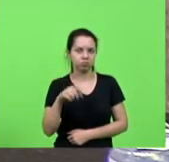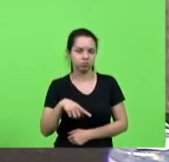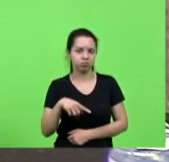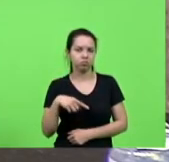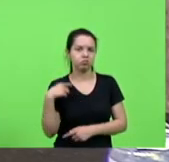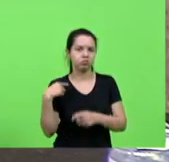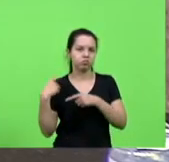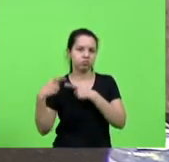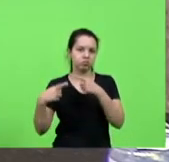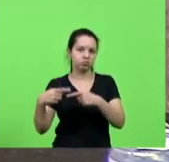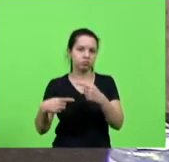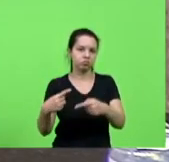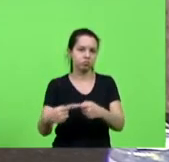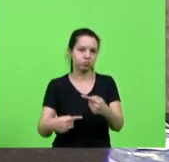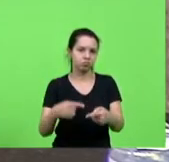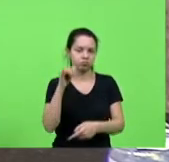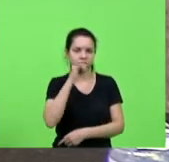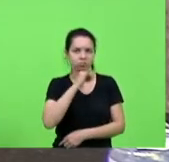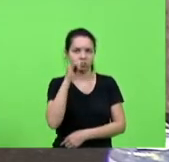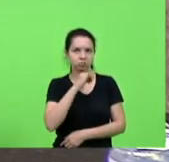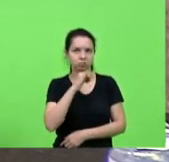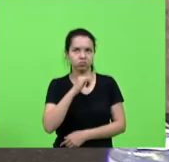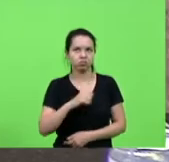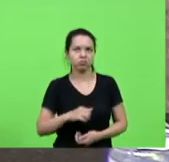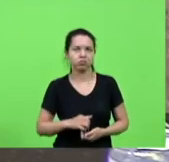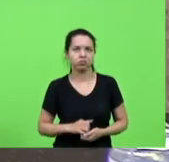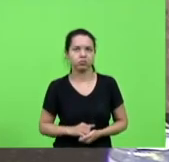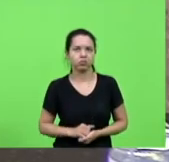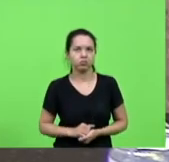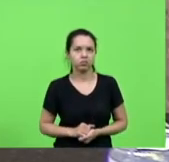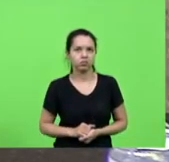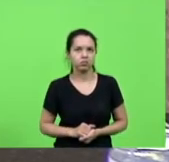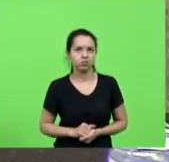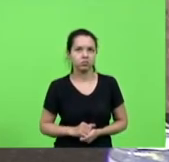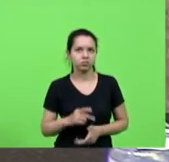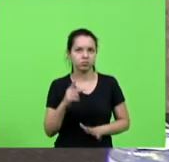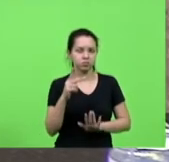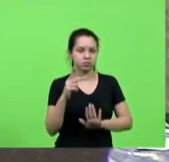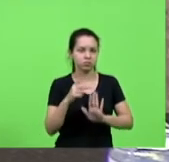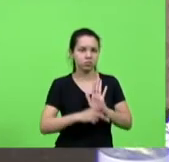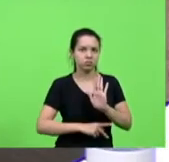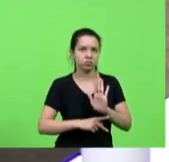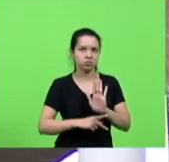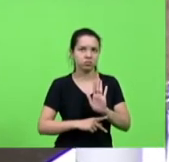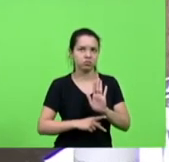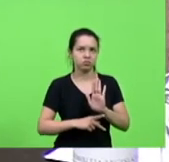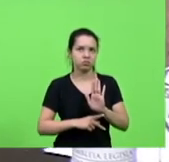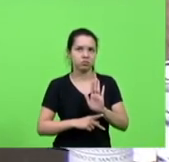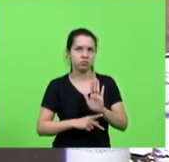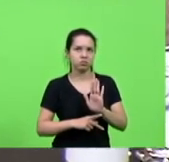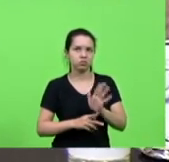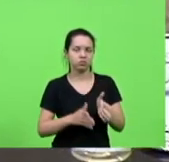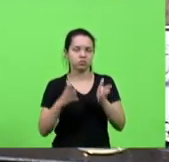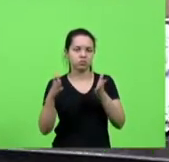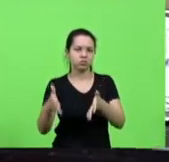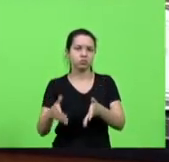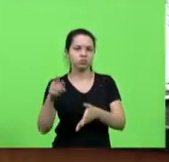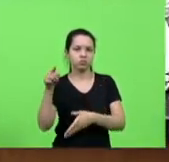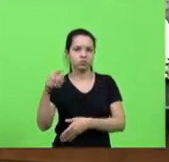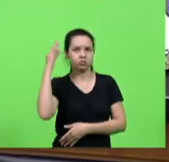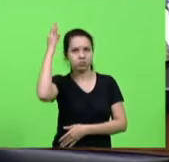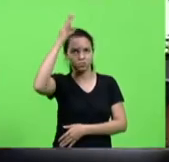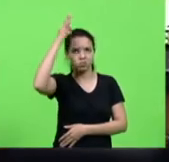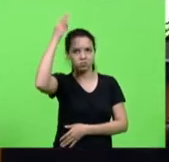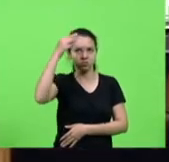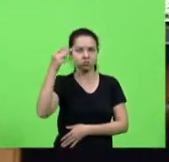E olha só, deputado Carpeso, esse projeto foi parar no Espírito Santo, né, que é o segundo